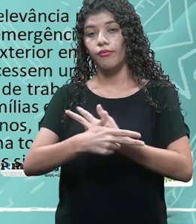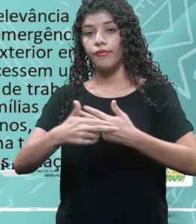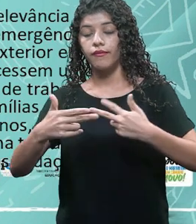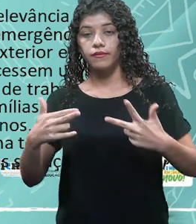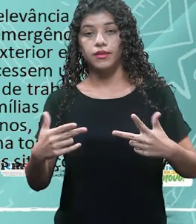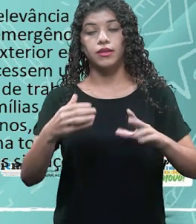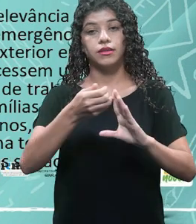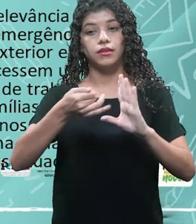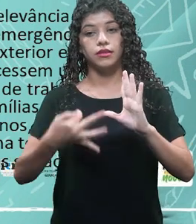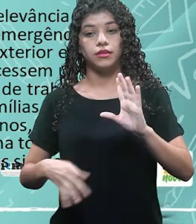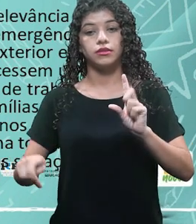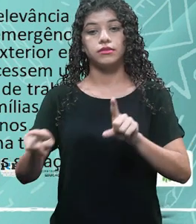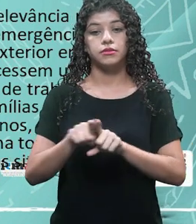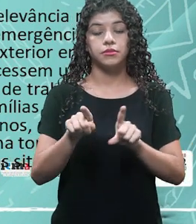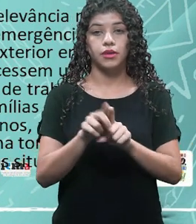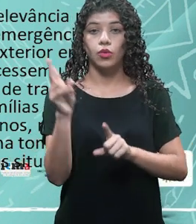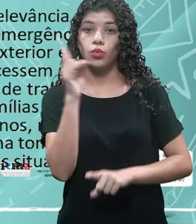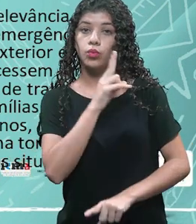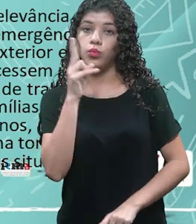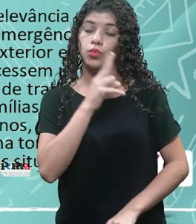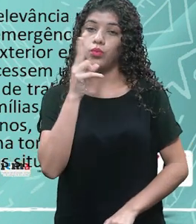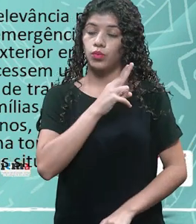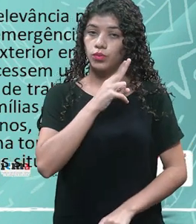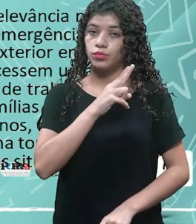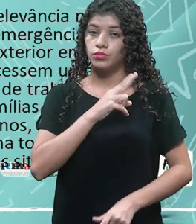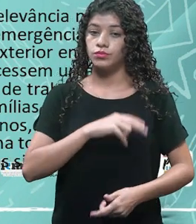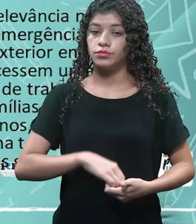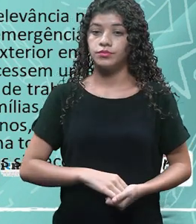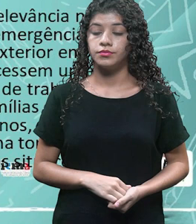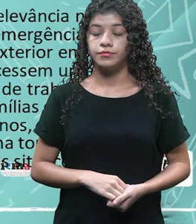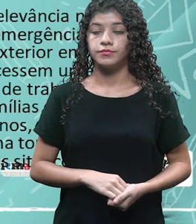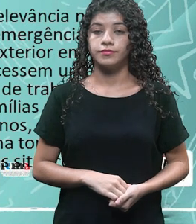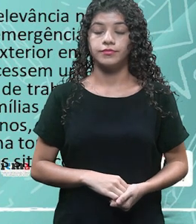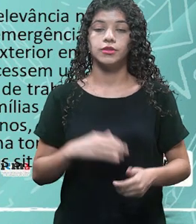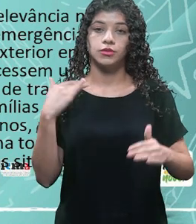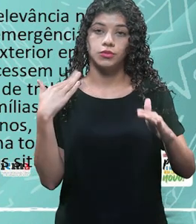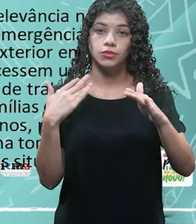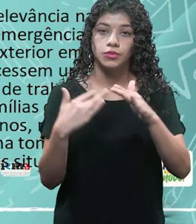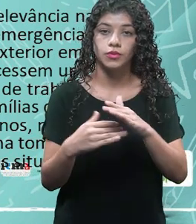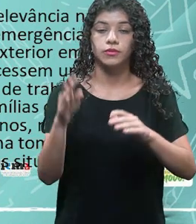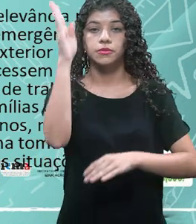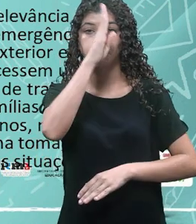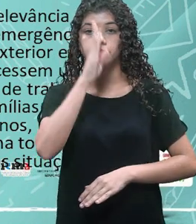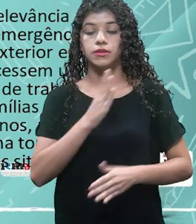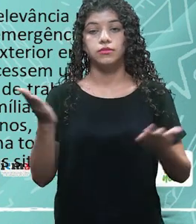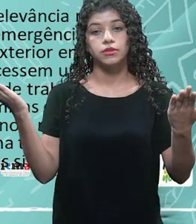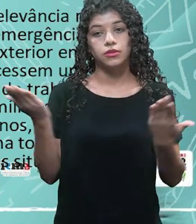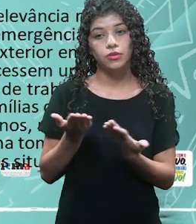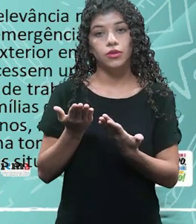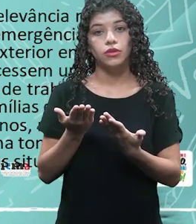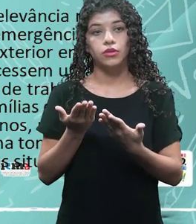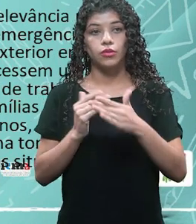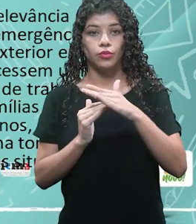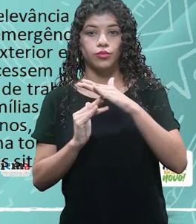aspectos destaca se a emergência naquela eh naquela década da imigração internacional pois brasileiros passam a viver no